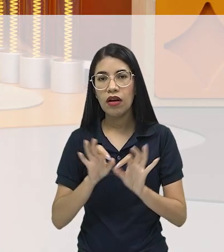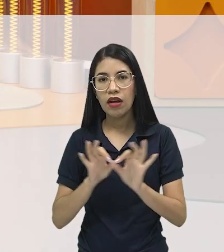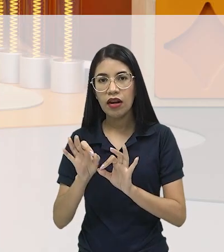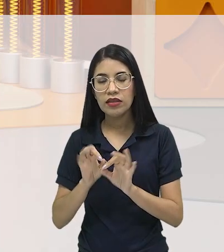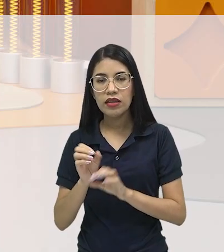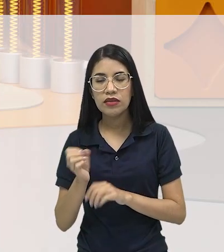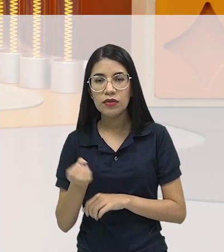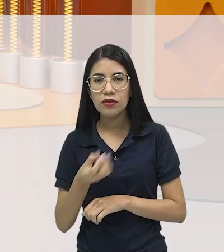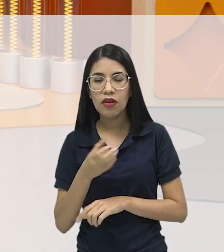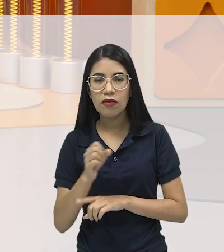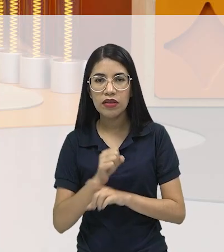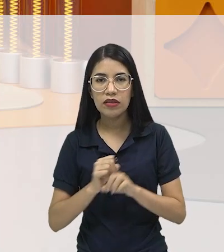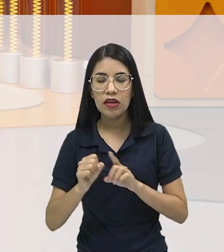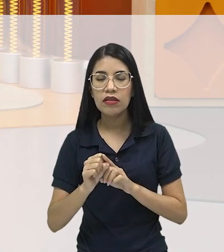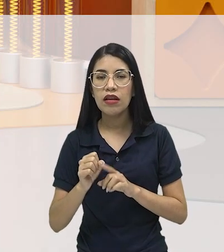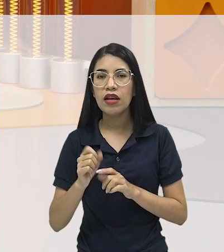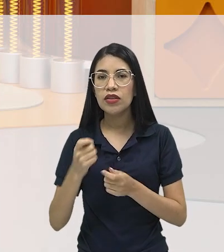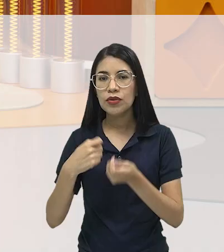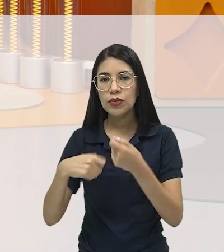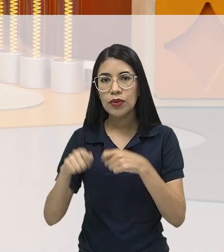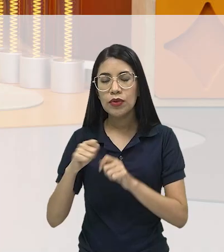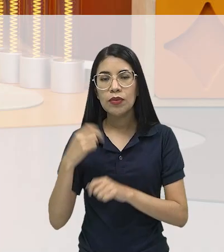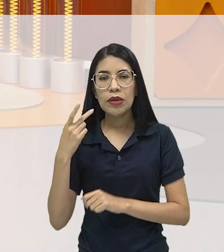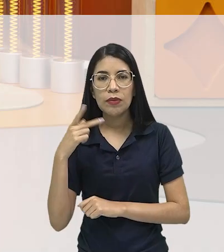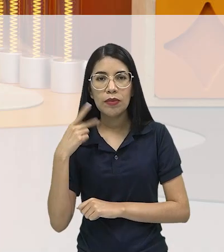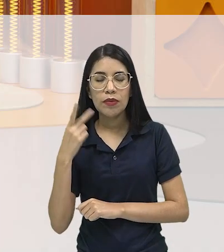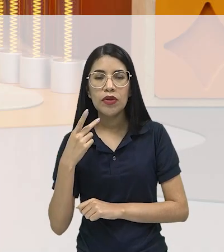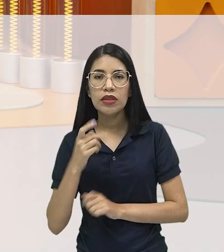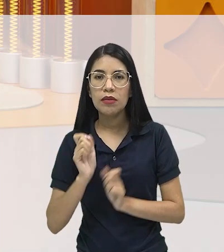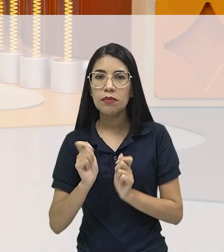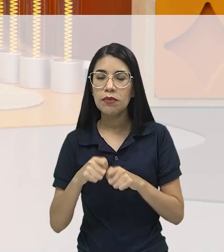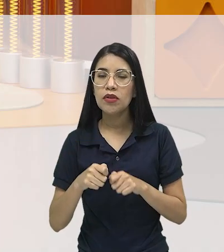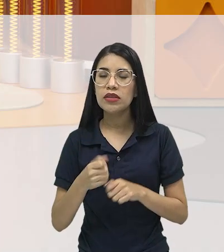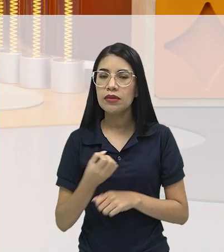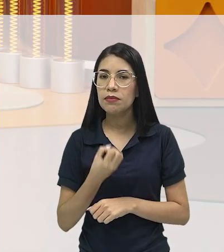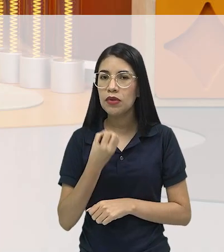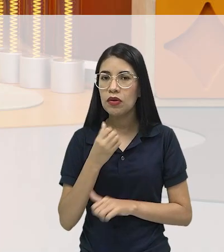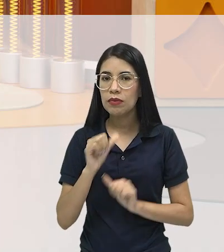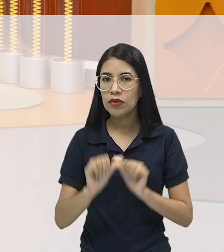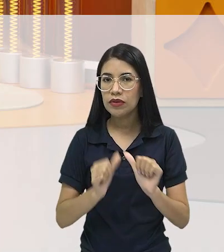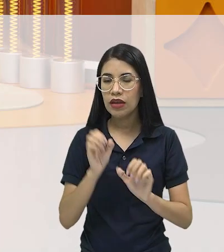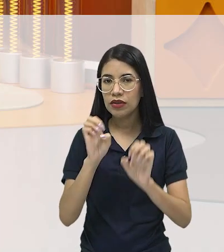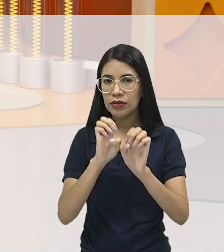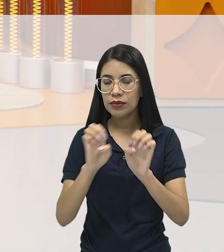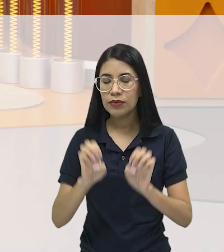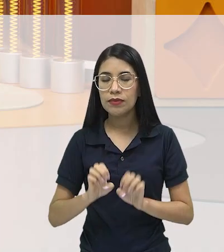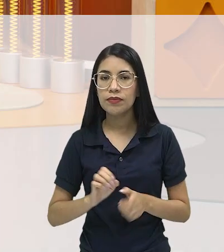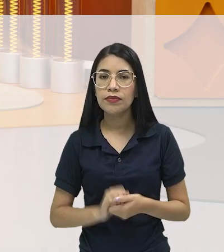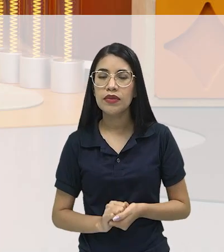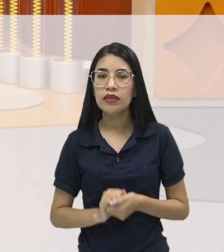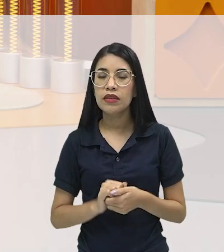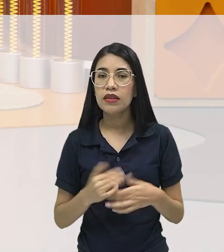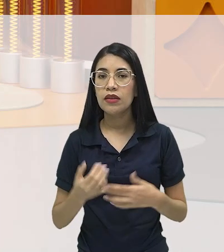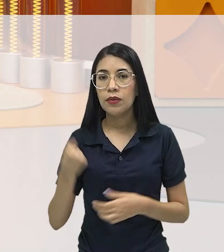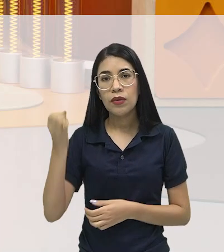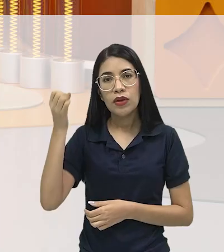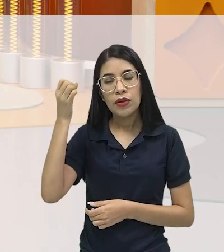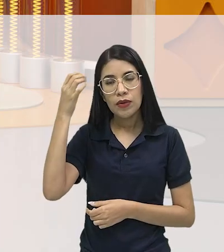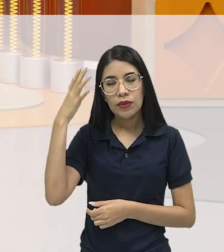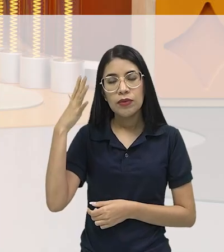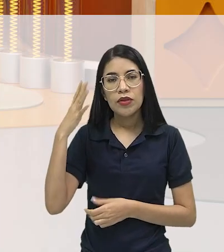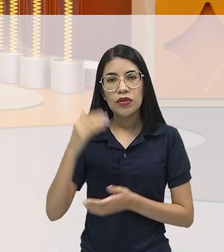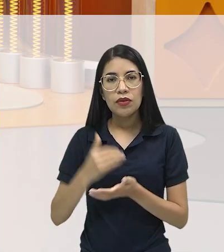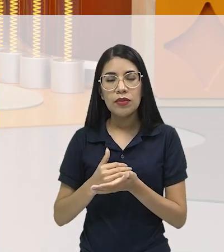organização social, econômica e política, toda essa estrutura pode ser benéfica para a população. Então o iluminismo, por sua